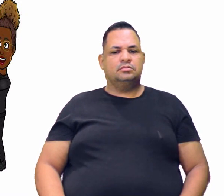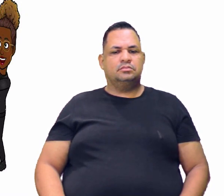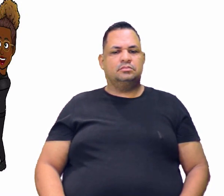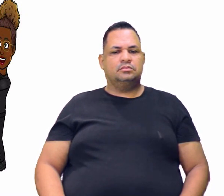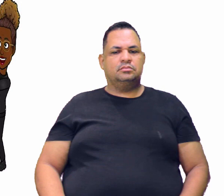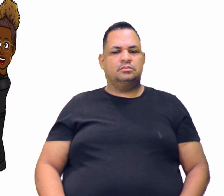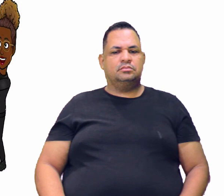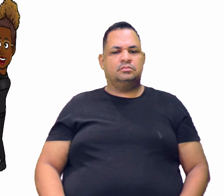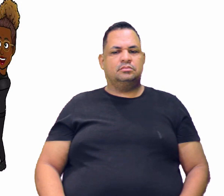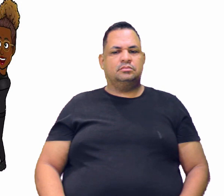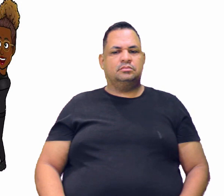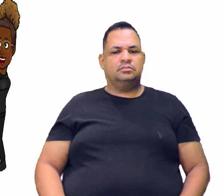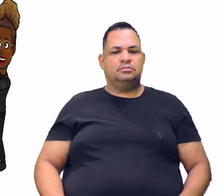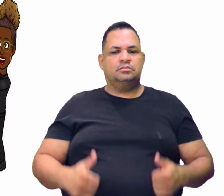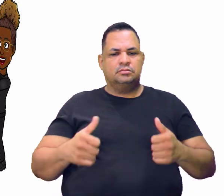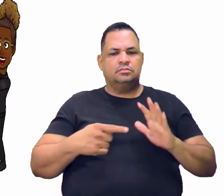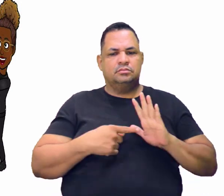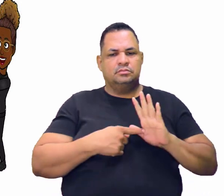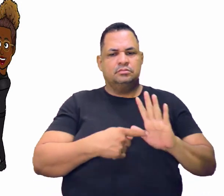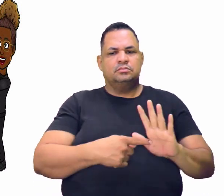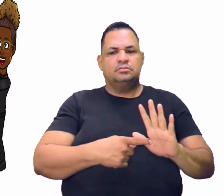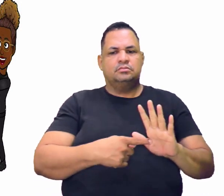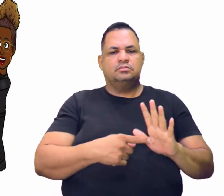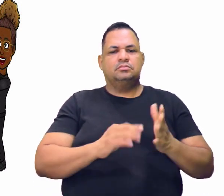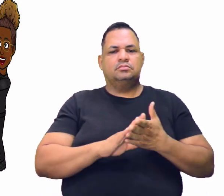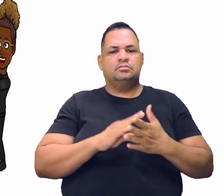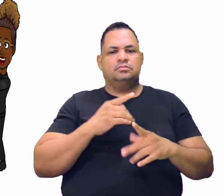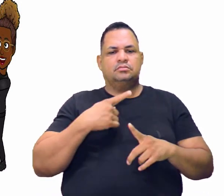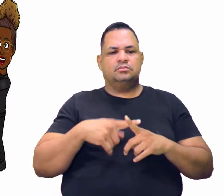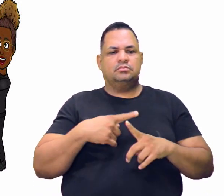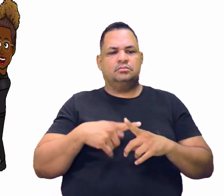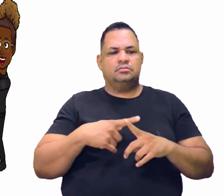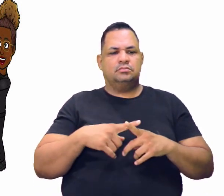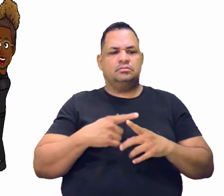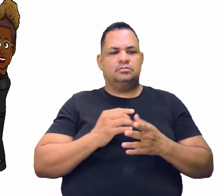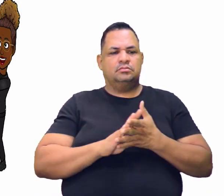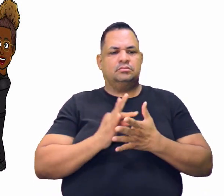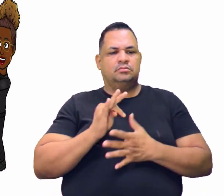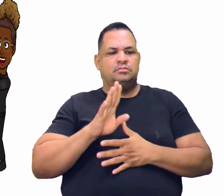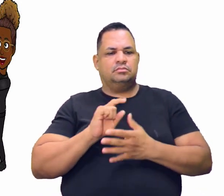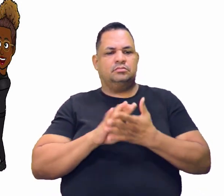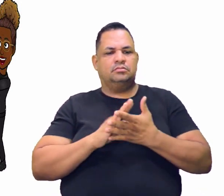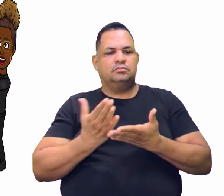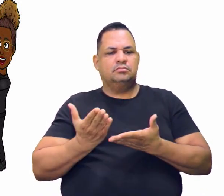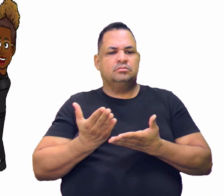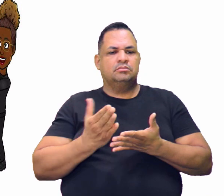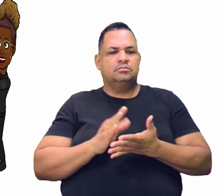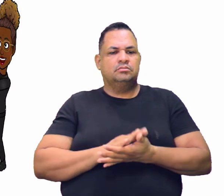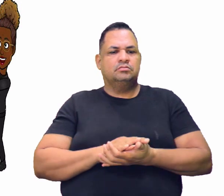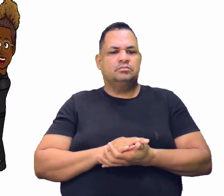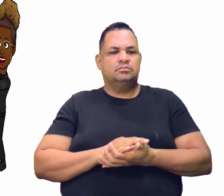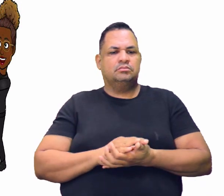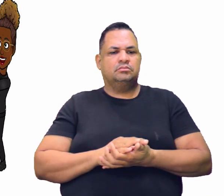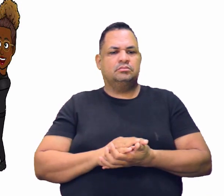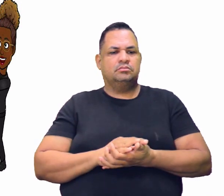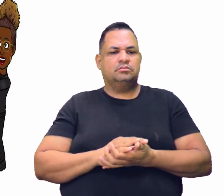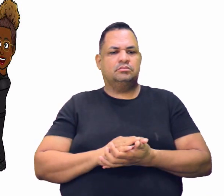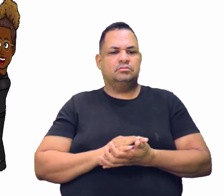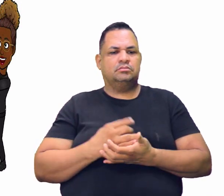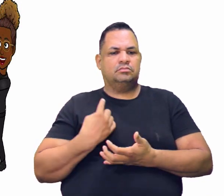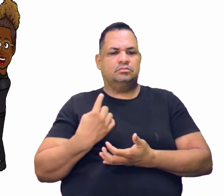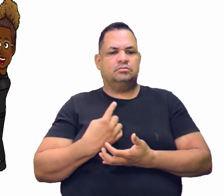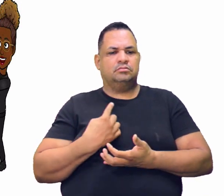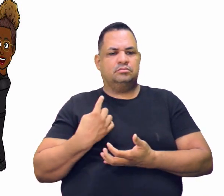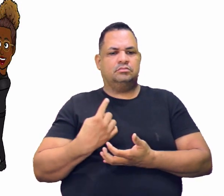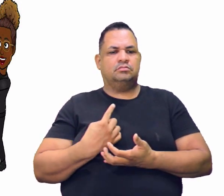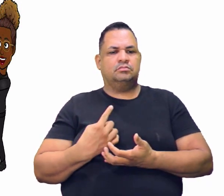enfeite? Beleza? Para mostrar para vocês. Por que aqui ficou que tais? Por causa aqui, ó, tá no